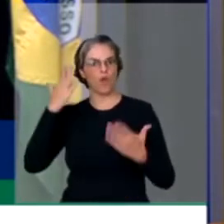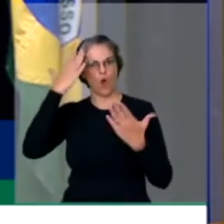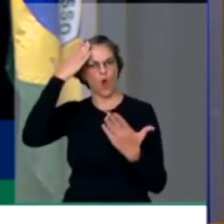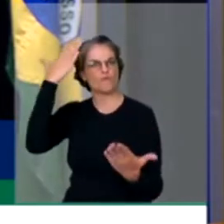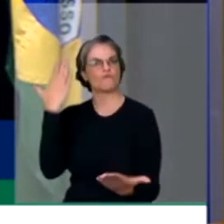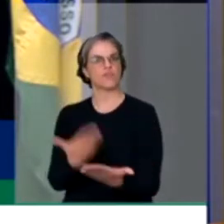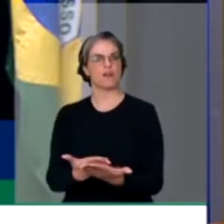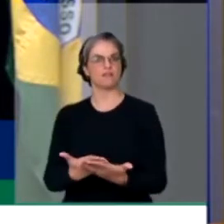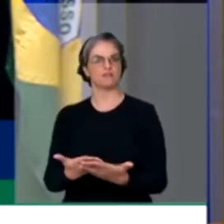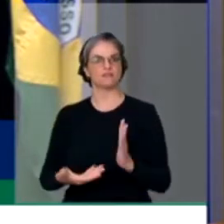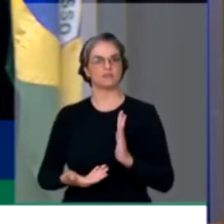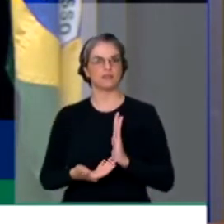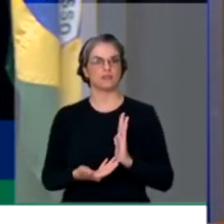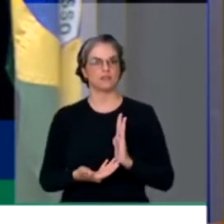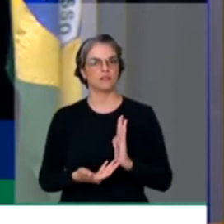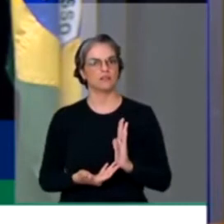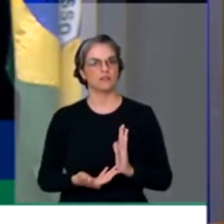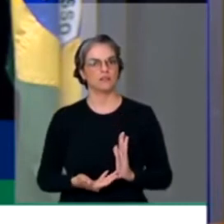dos Deputados.